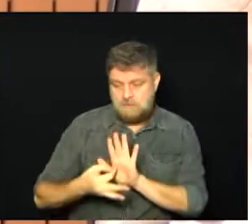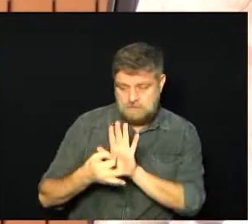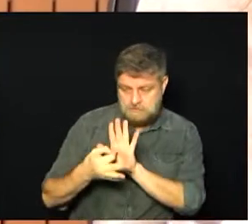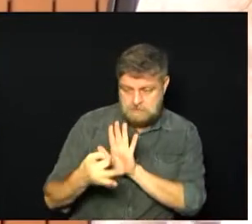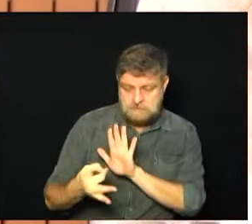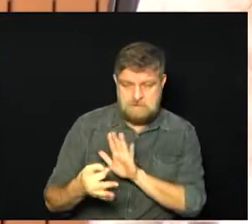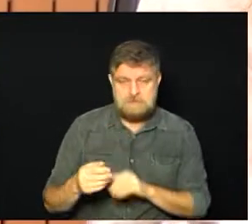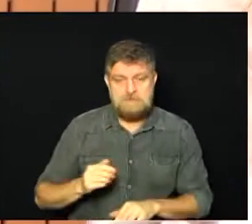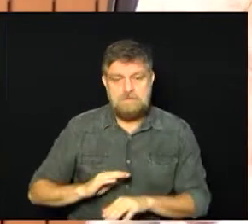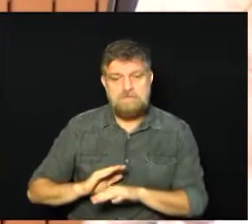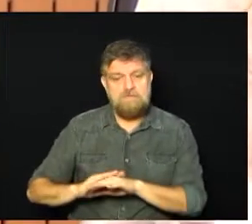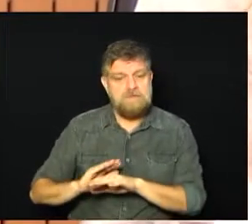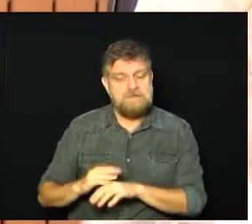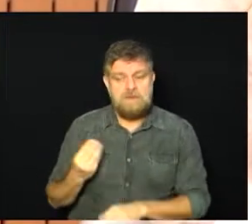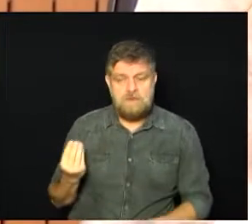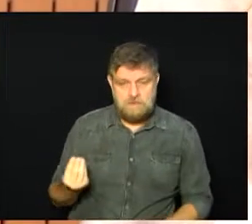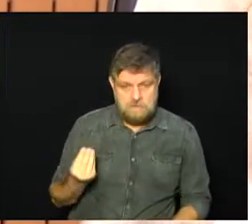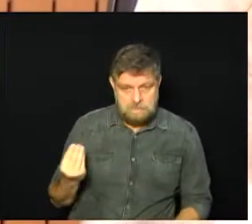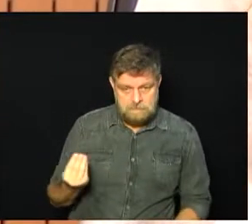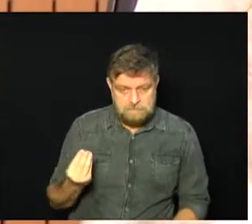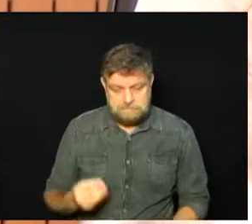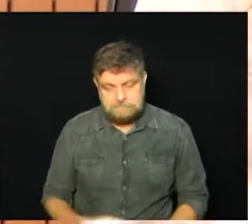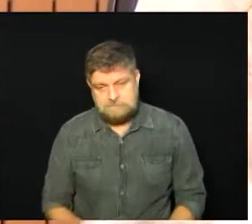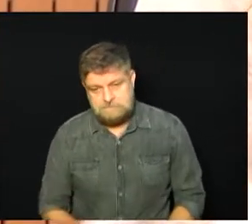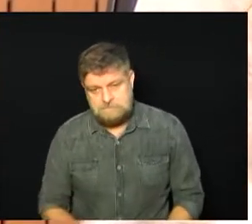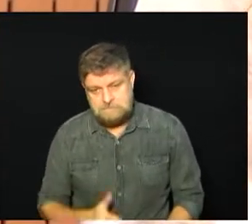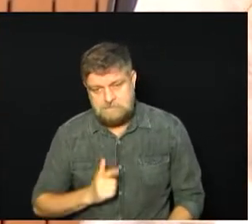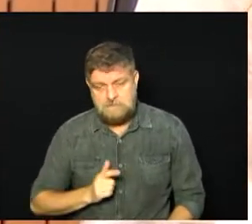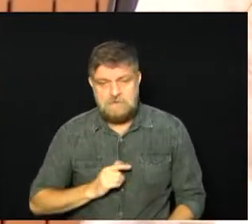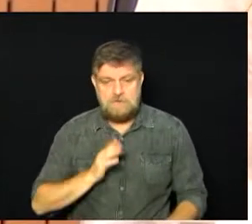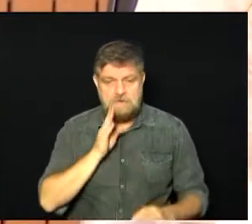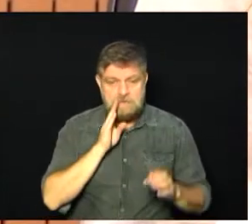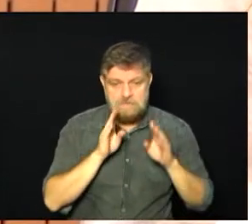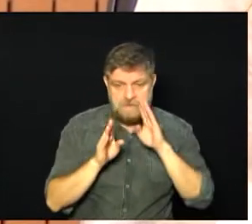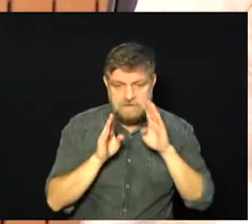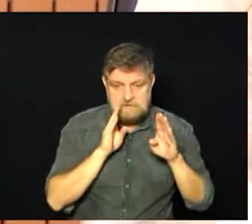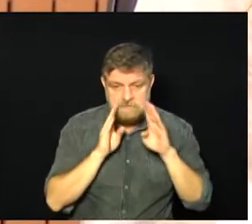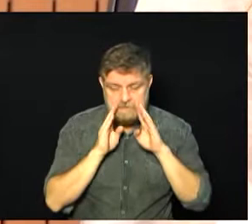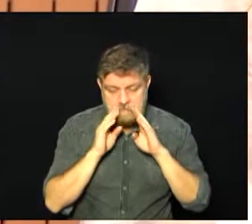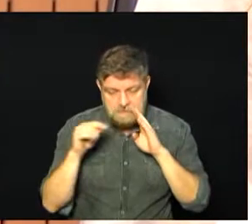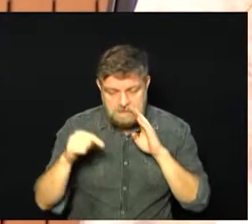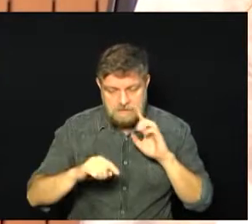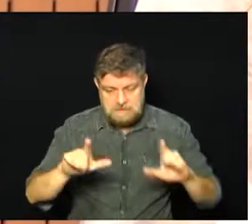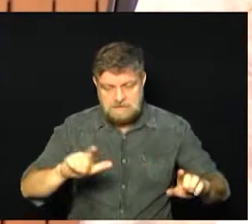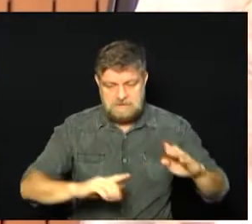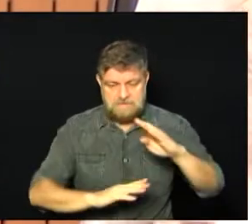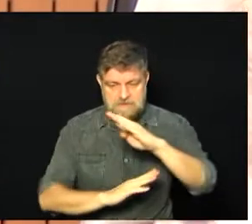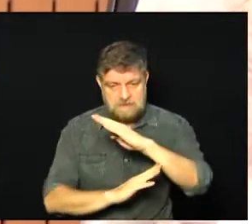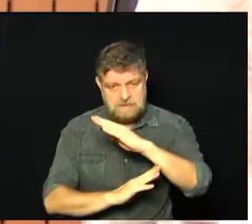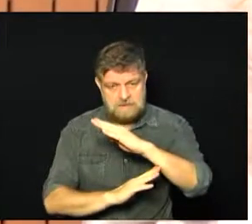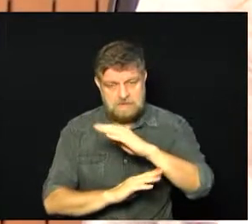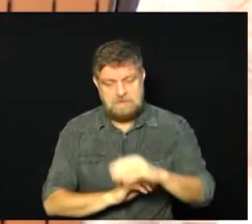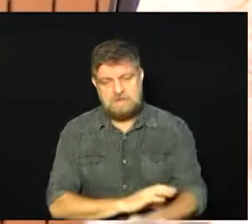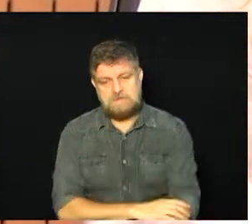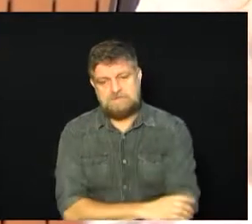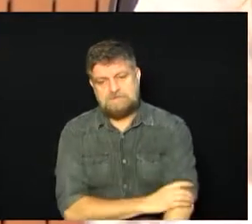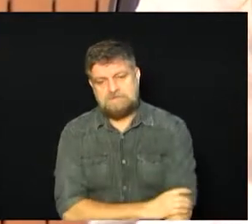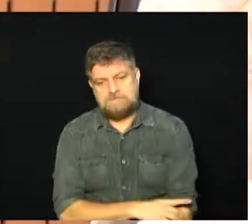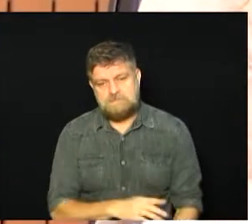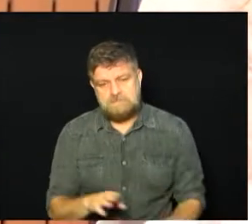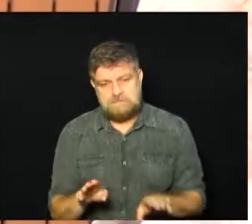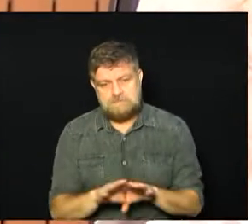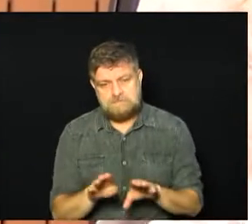pode fazê-lo pelo Facebook da TV Câmara, mandando